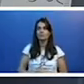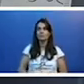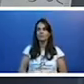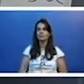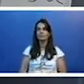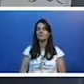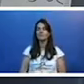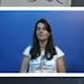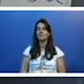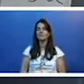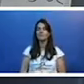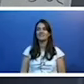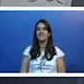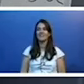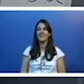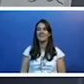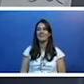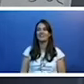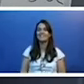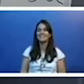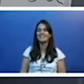Eita, 120.